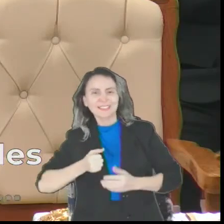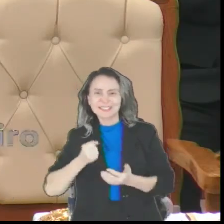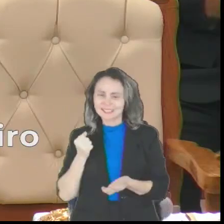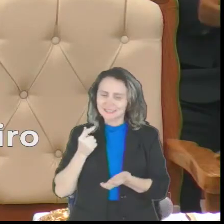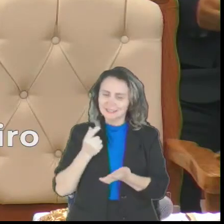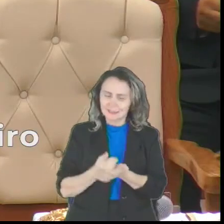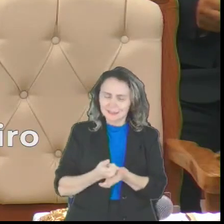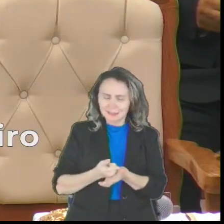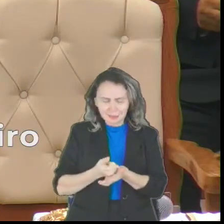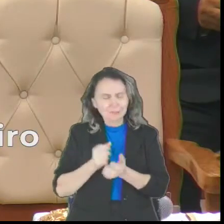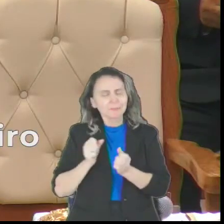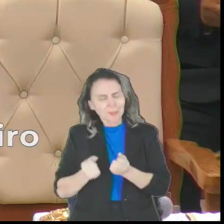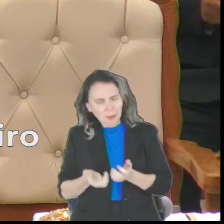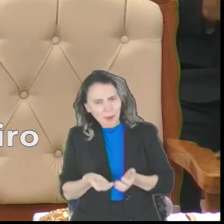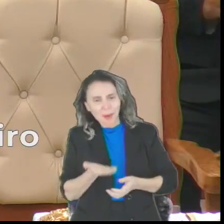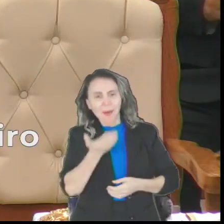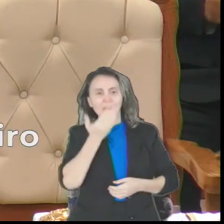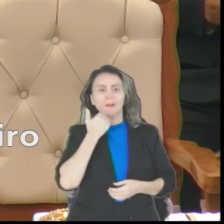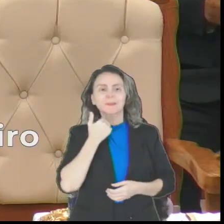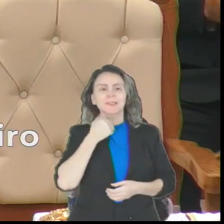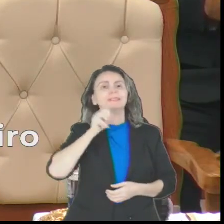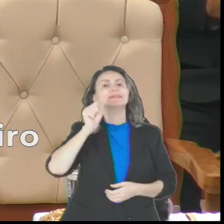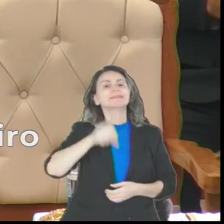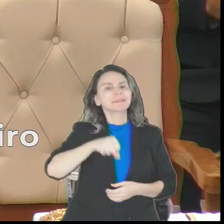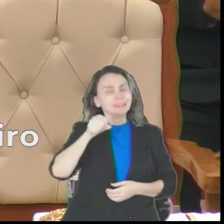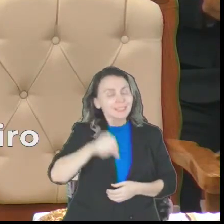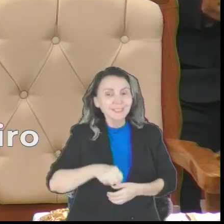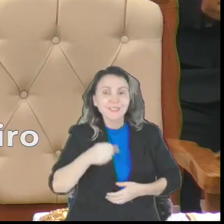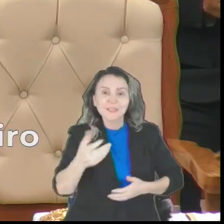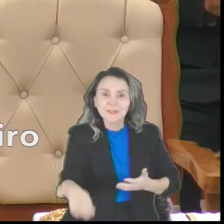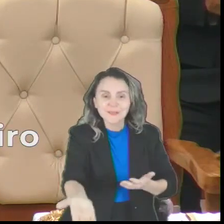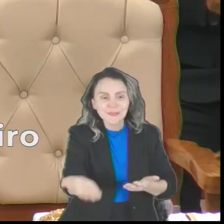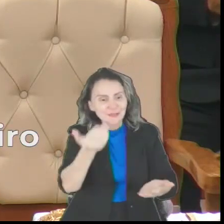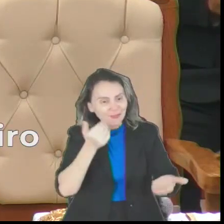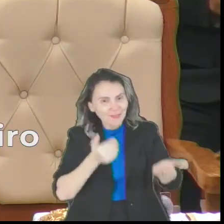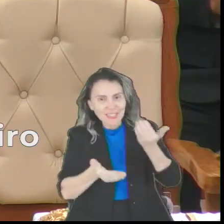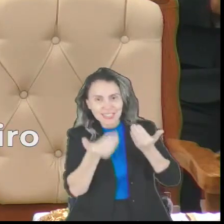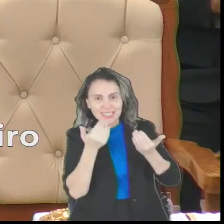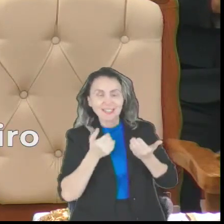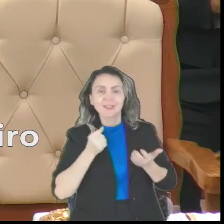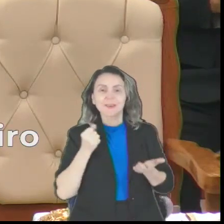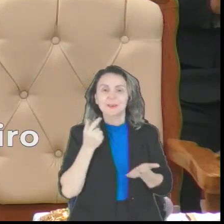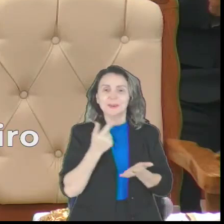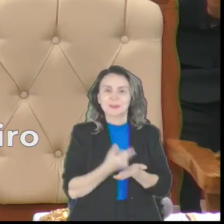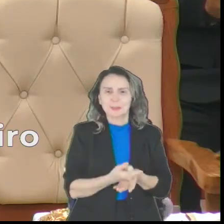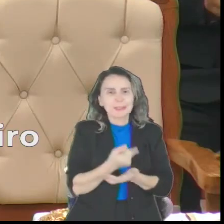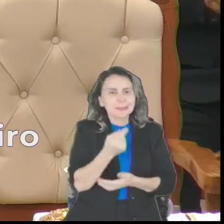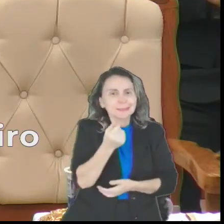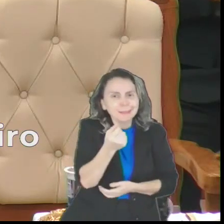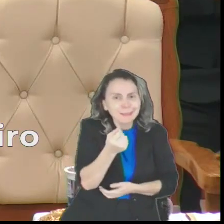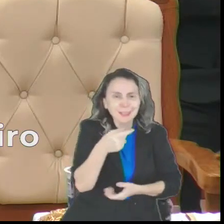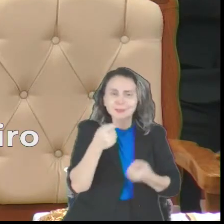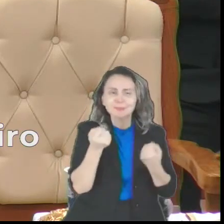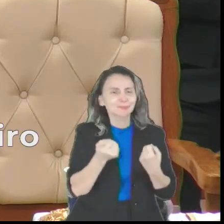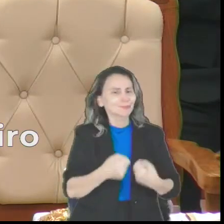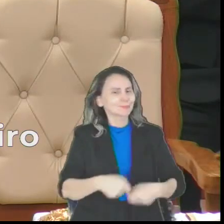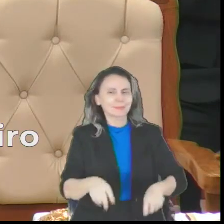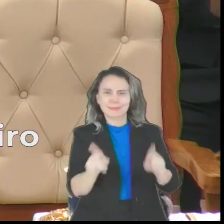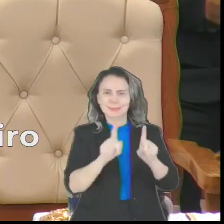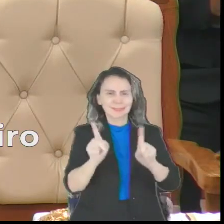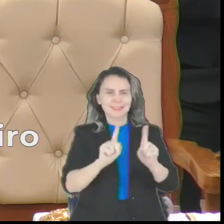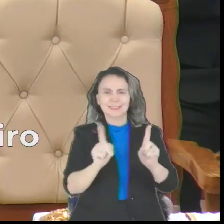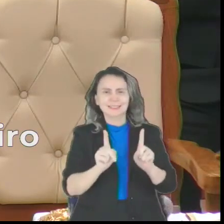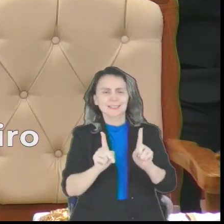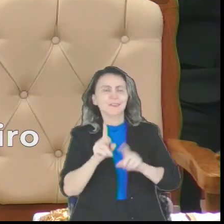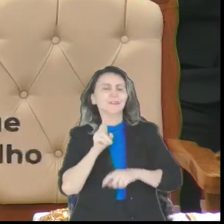comei. Sim, vinde, comprai, sem dinheiro e sem preço,